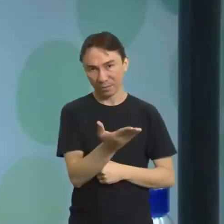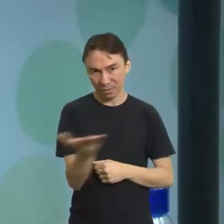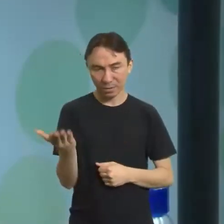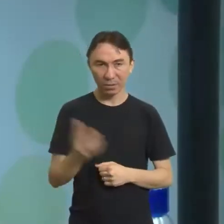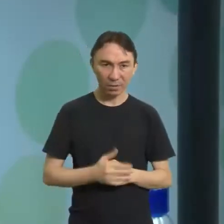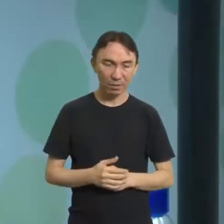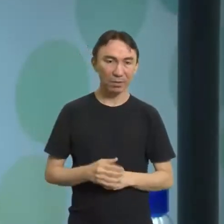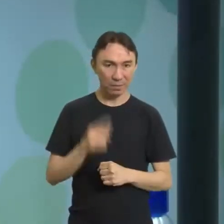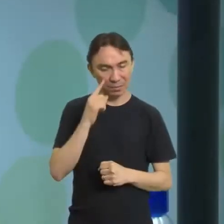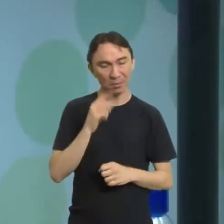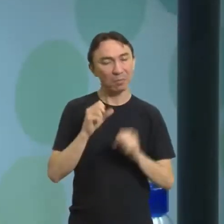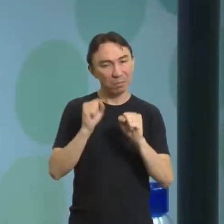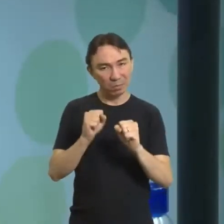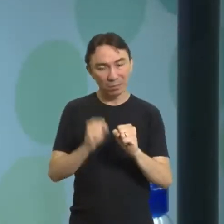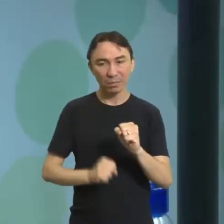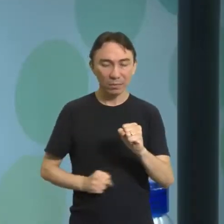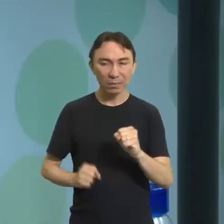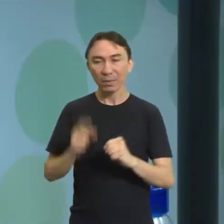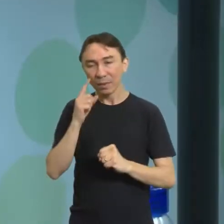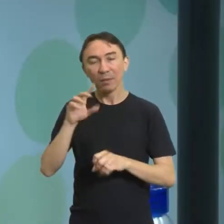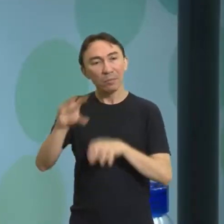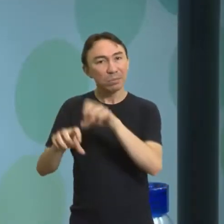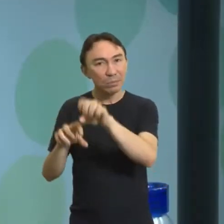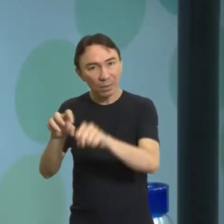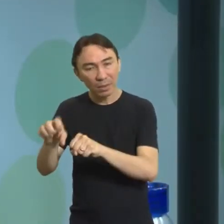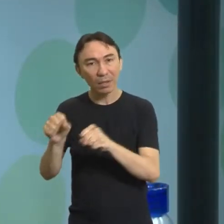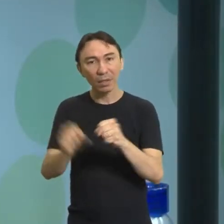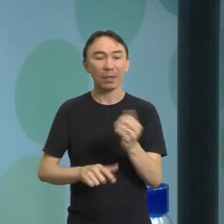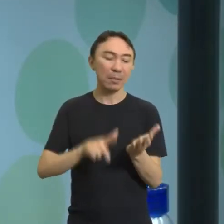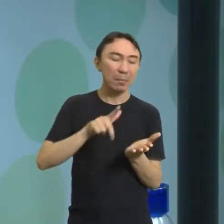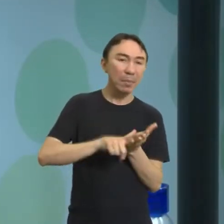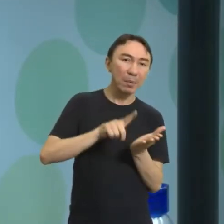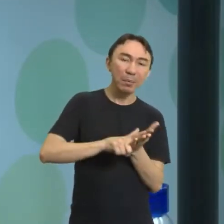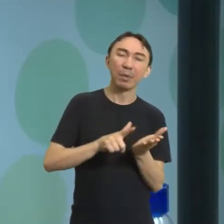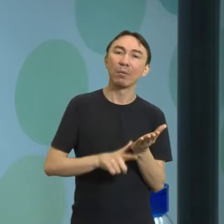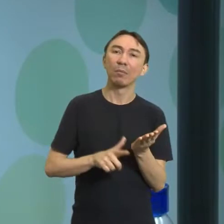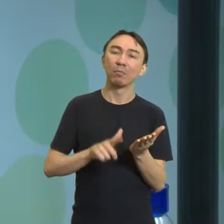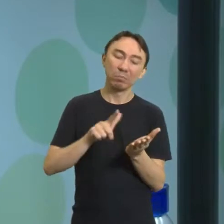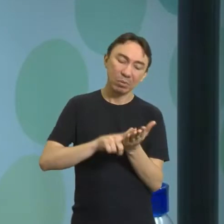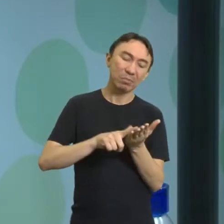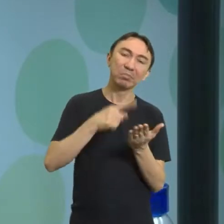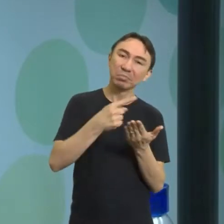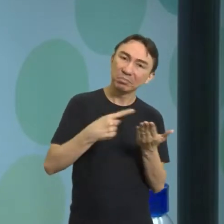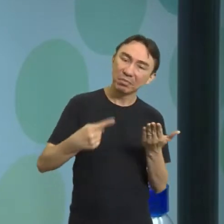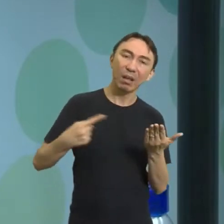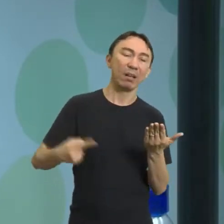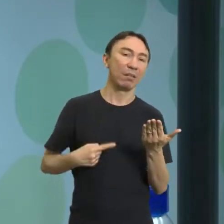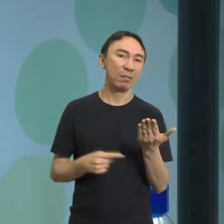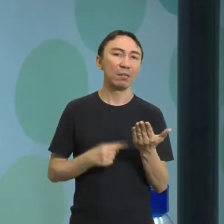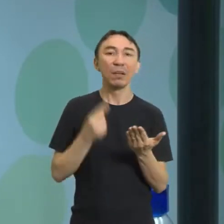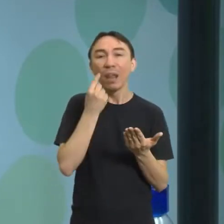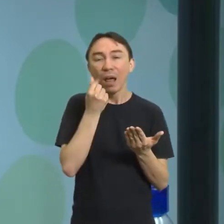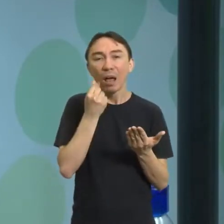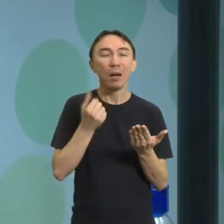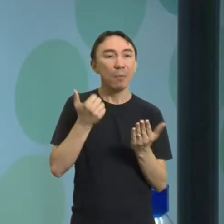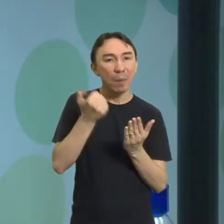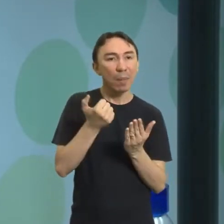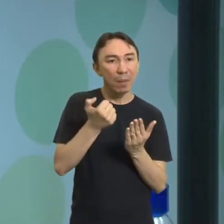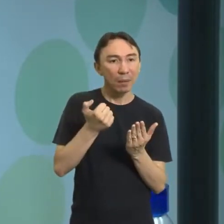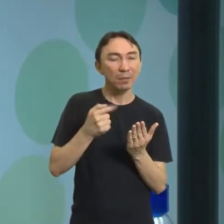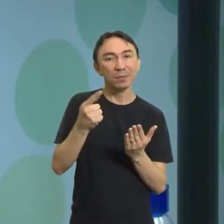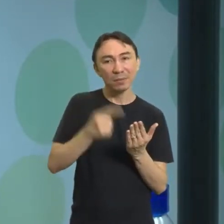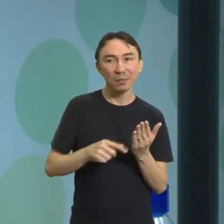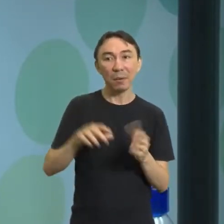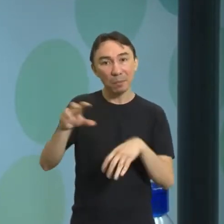vocês selecionem os materiais para a formação, um papel, caderno de anotações, lápis, caneta, tudo que vocês